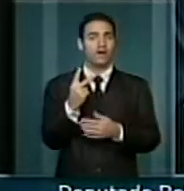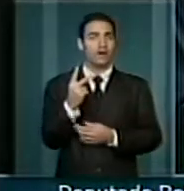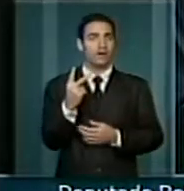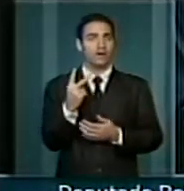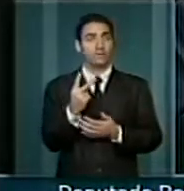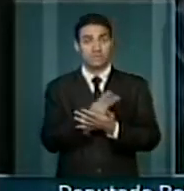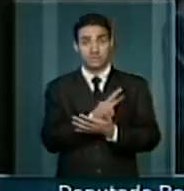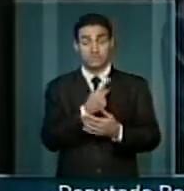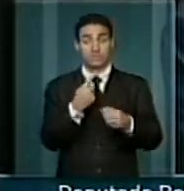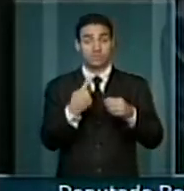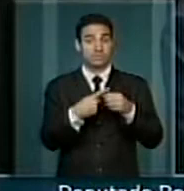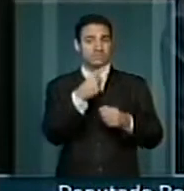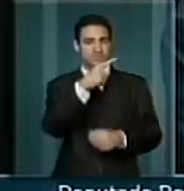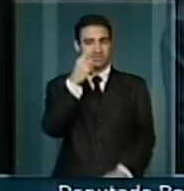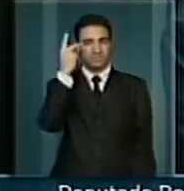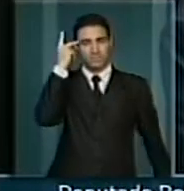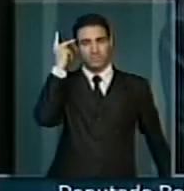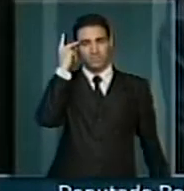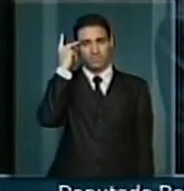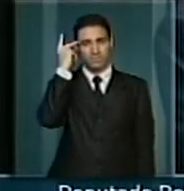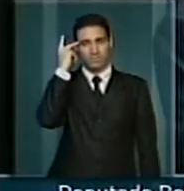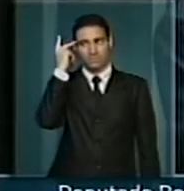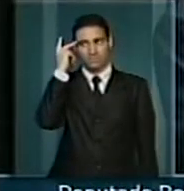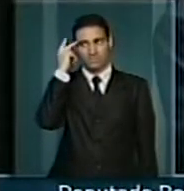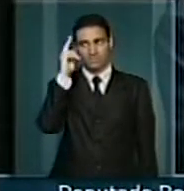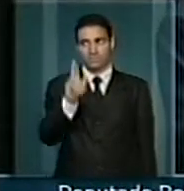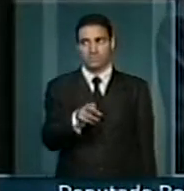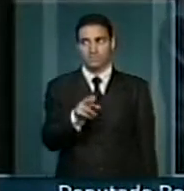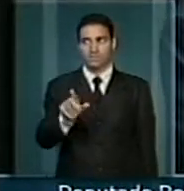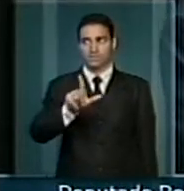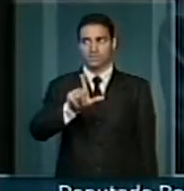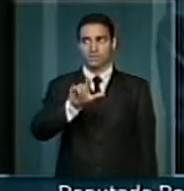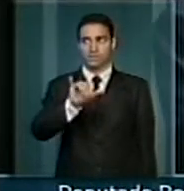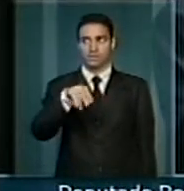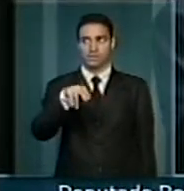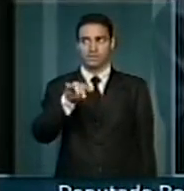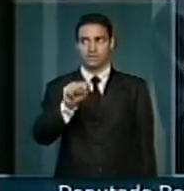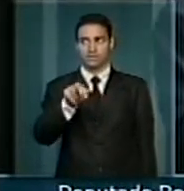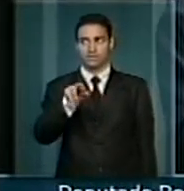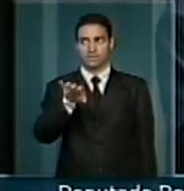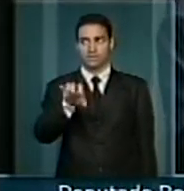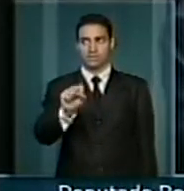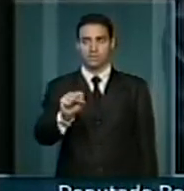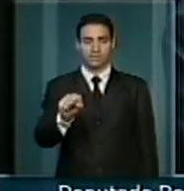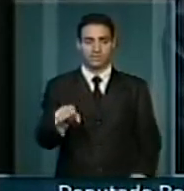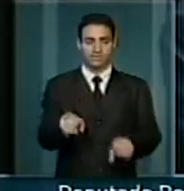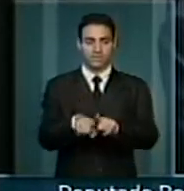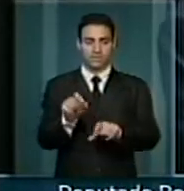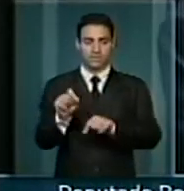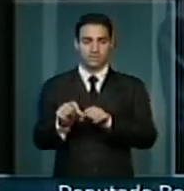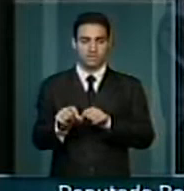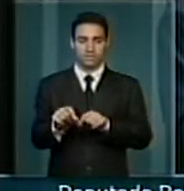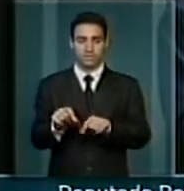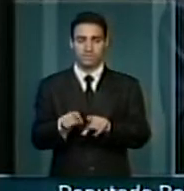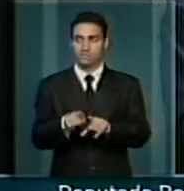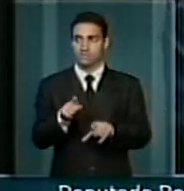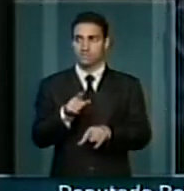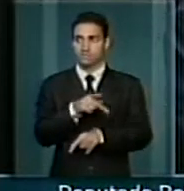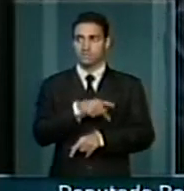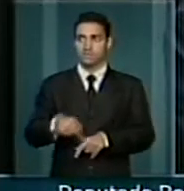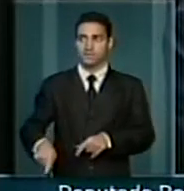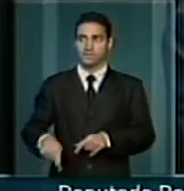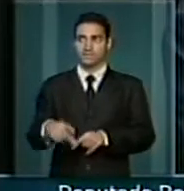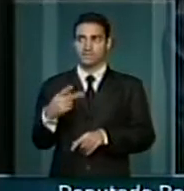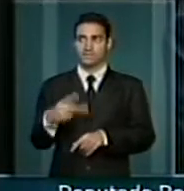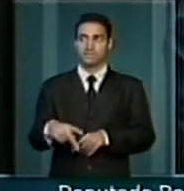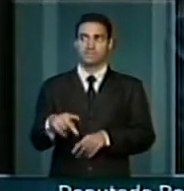na cidade de São Paulo. Padre Linhares, nosso ilustre deputado federal que nesse momento preside essa